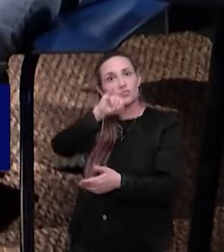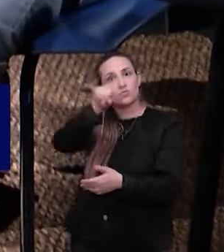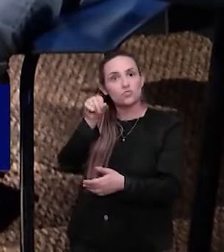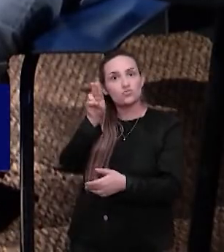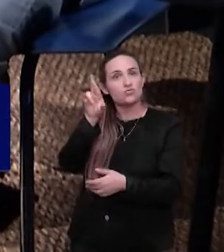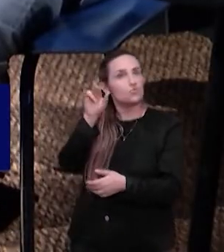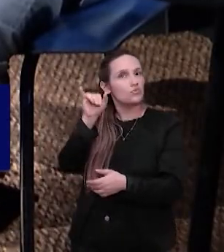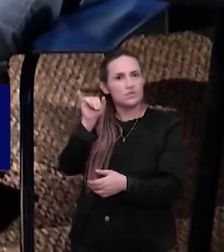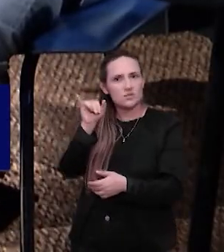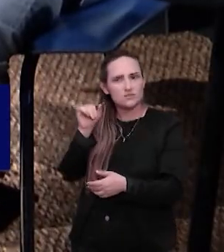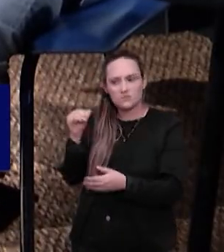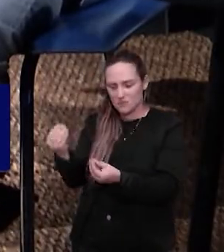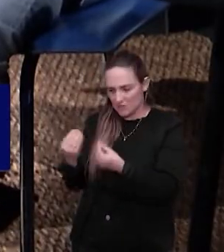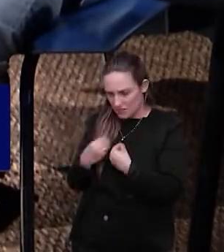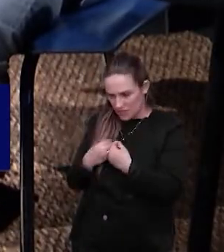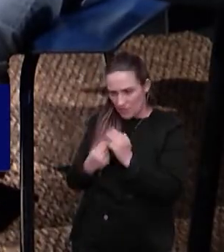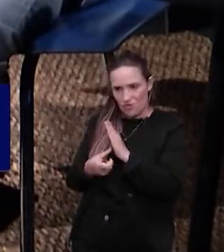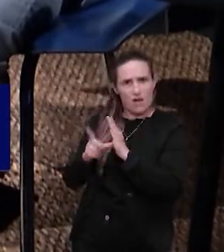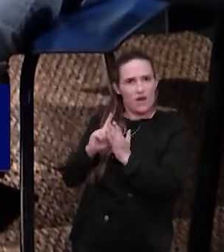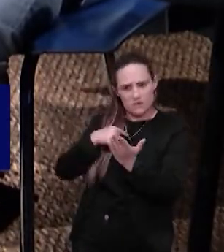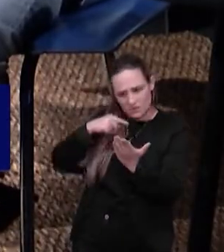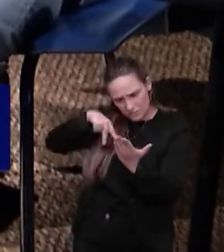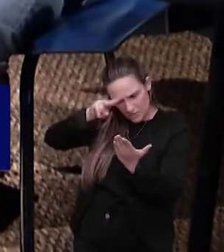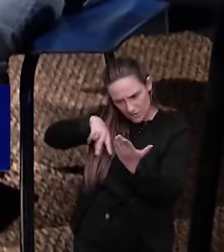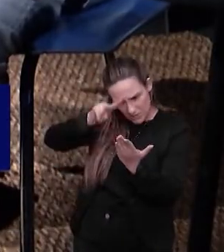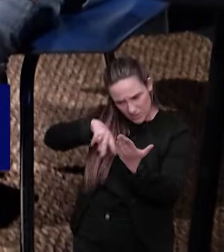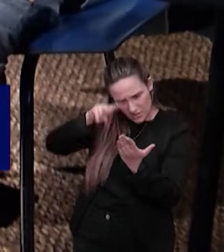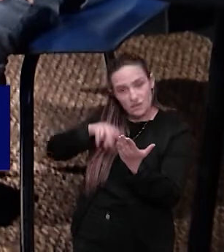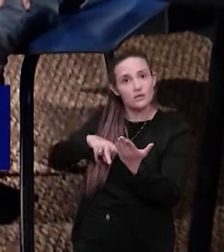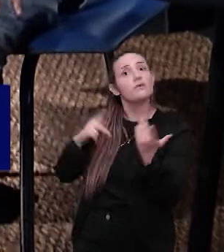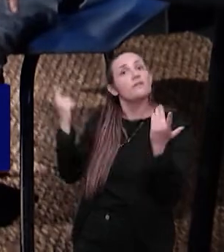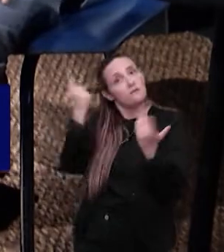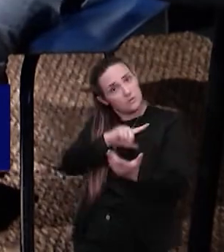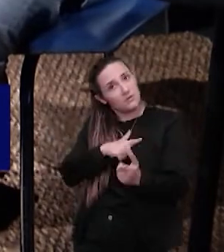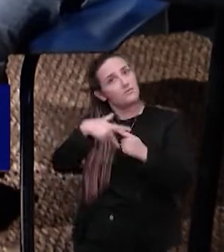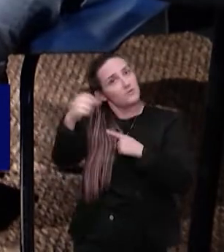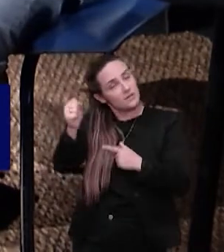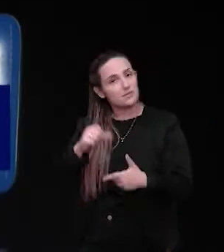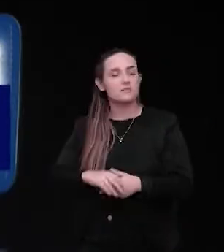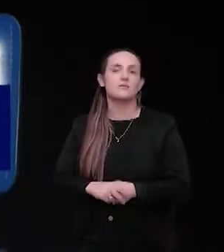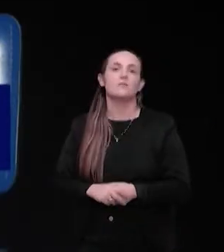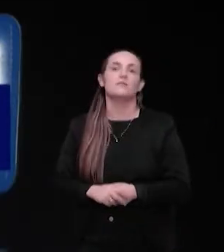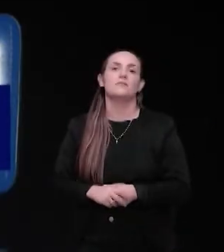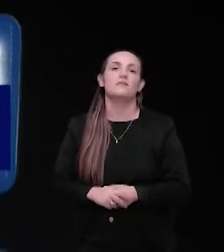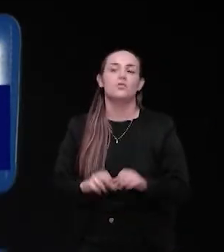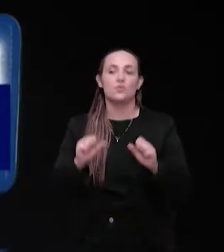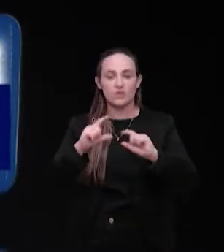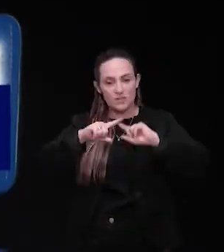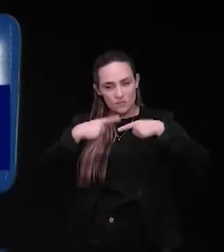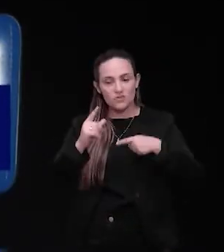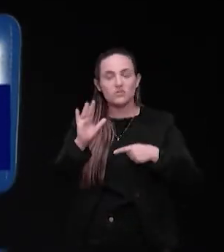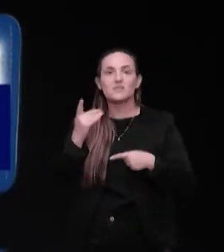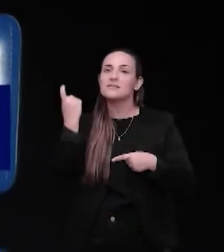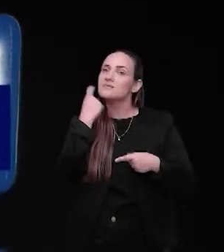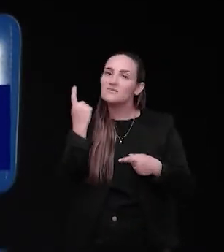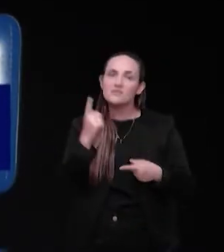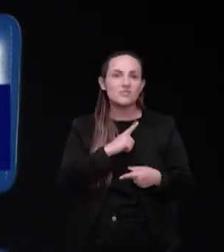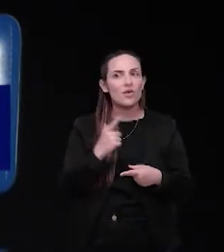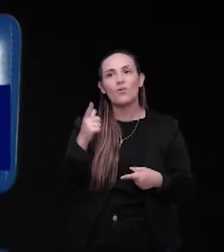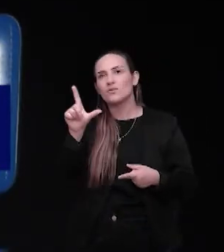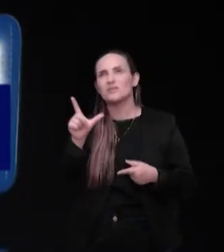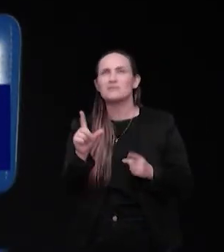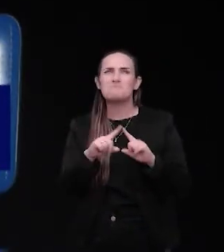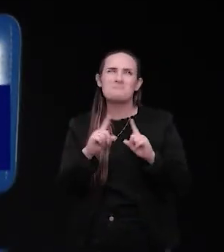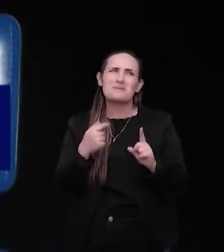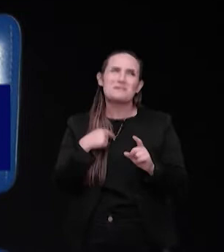Mas já conhecia o processo? Não, me deram antes o processo, mandaram estudar e ganhei o júri. E tinha um outro júri na sexta-feira,